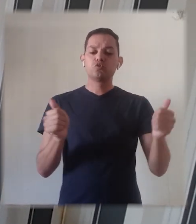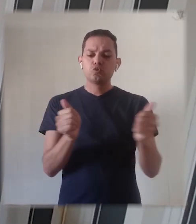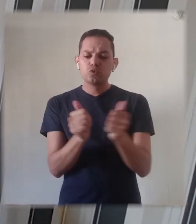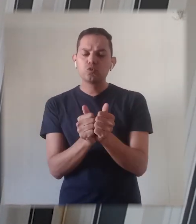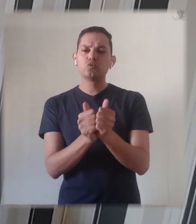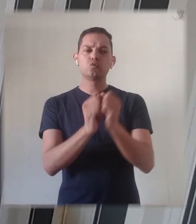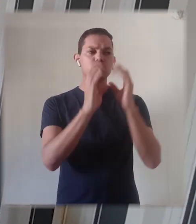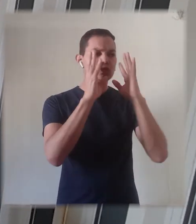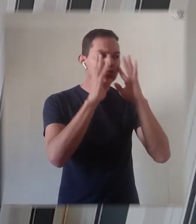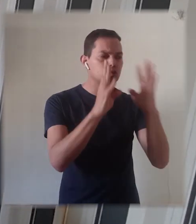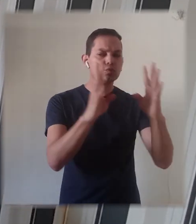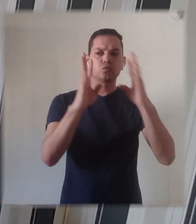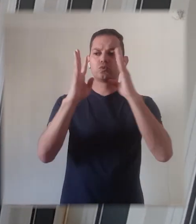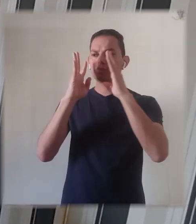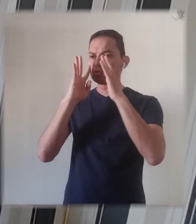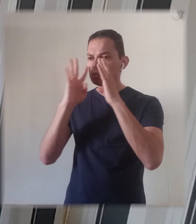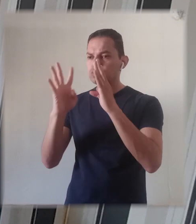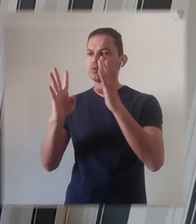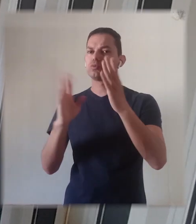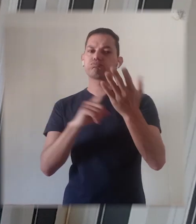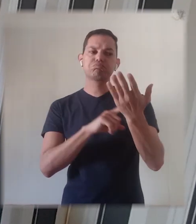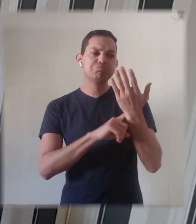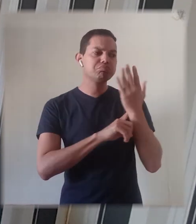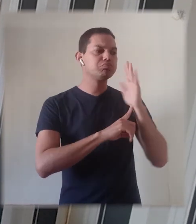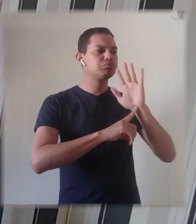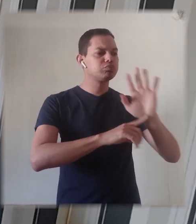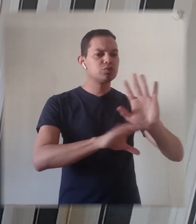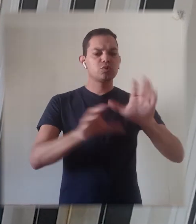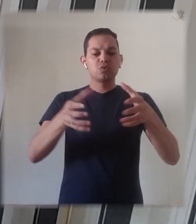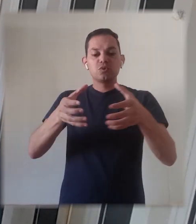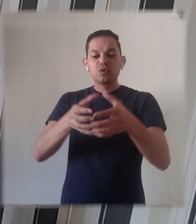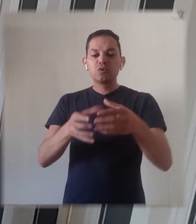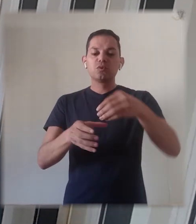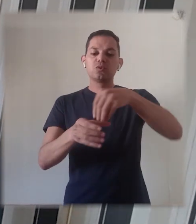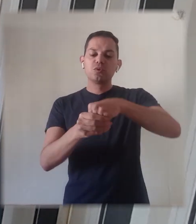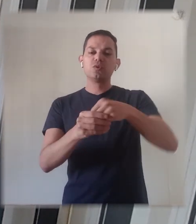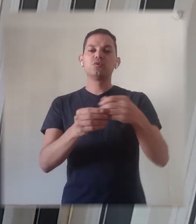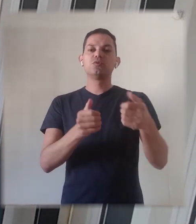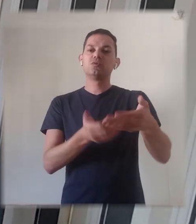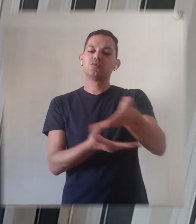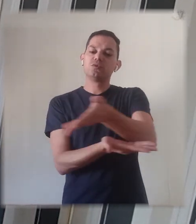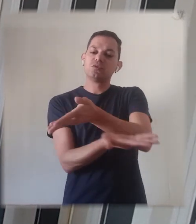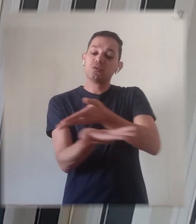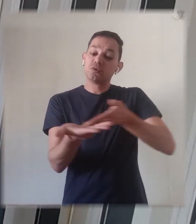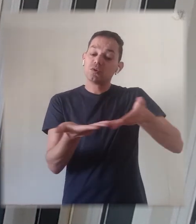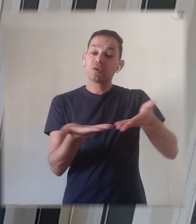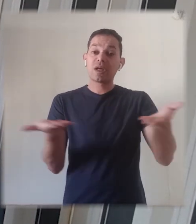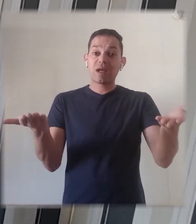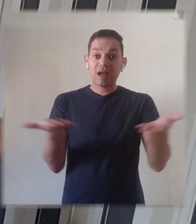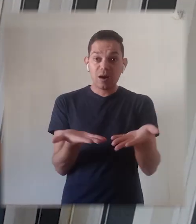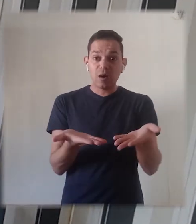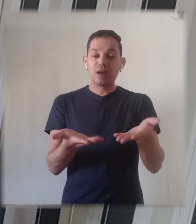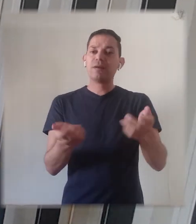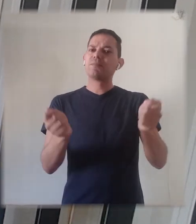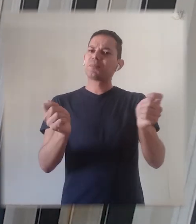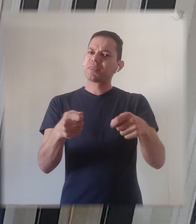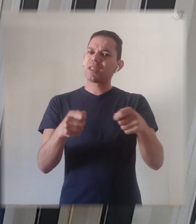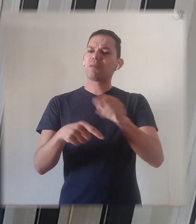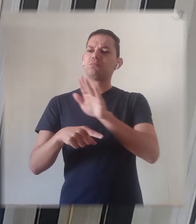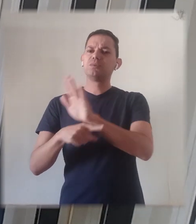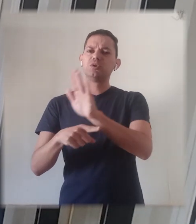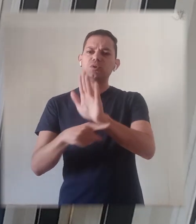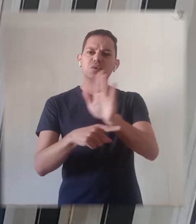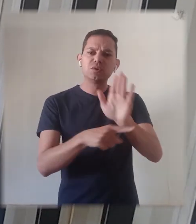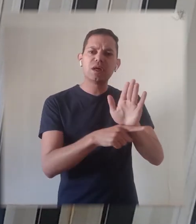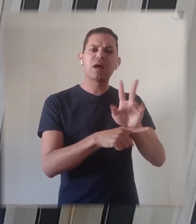precisa estar junto, ouvir o que as pessoas pensam, construir de uma forma coletiva, mas nesse momento, o que a gente já